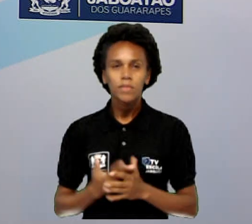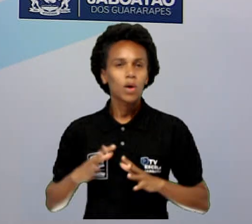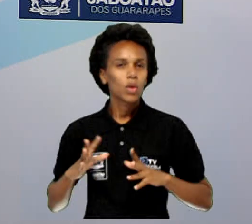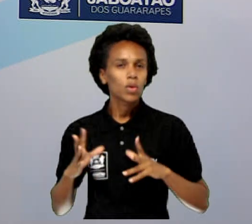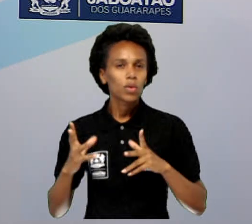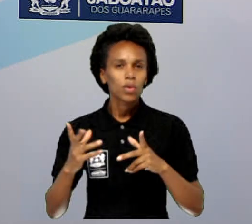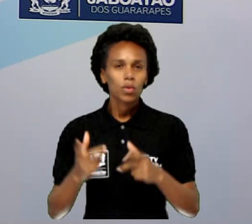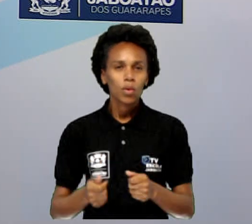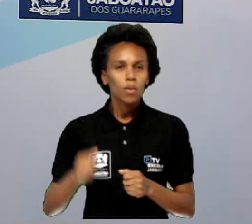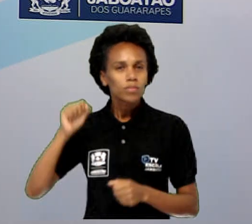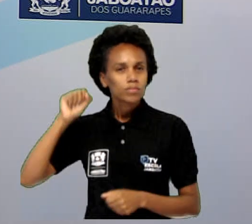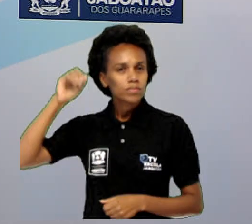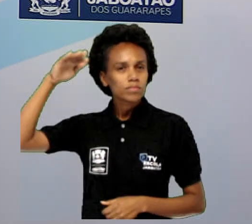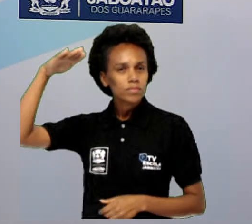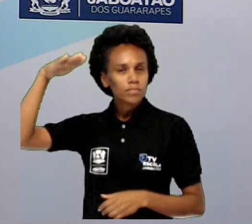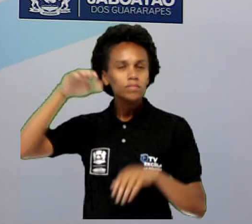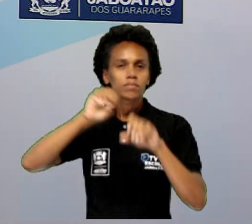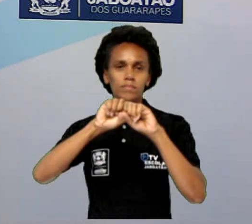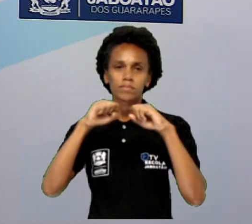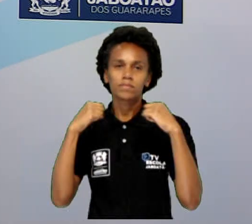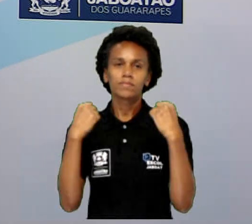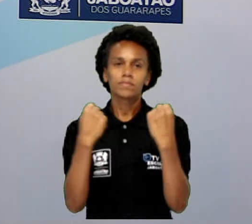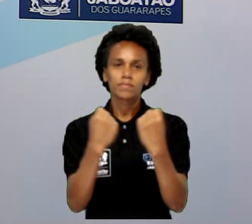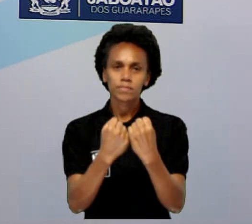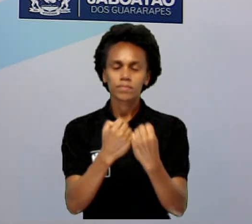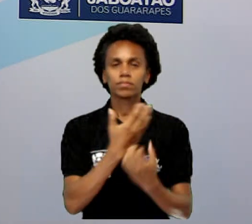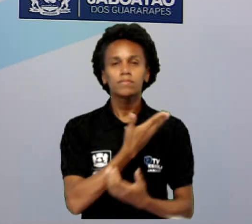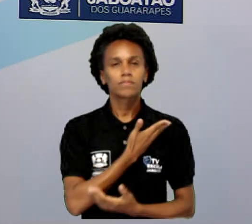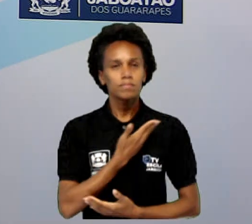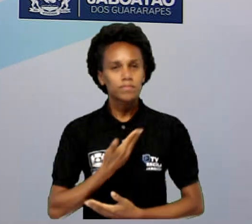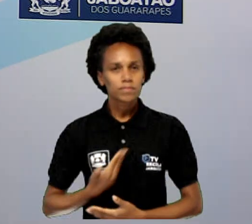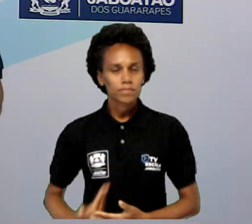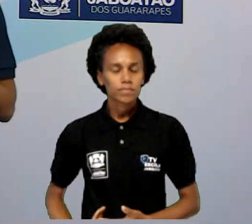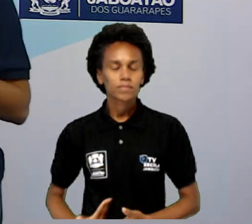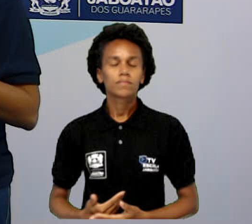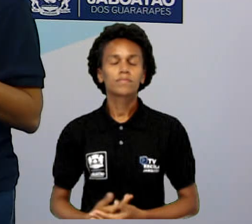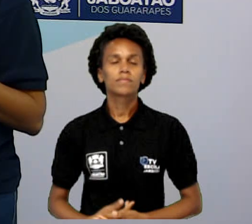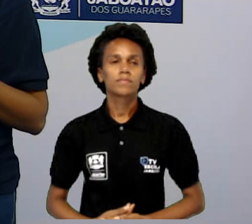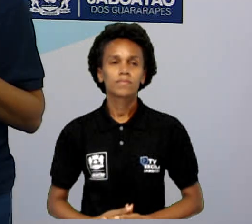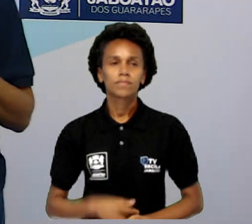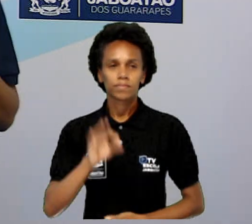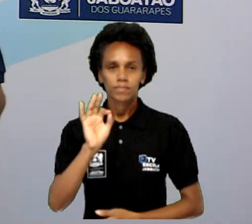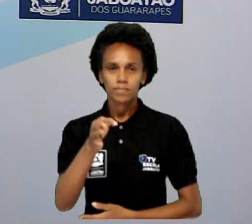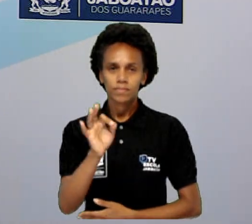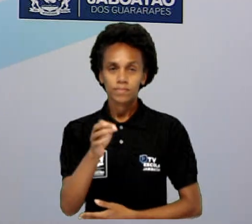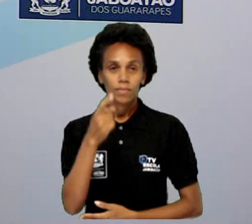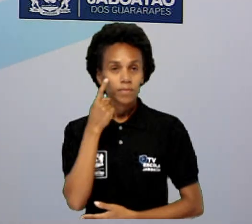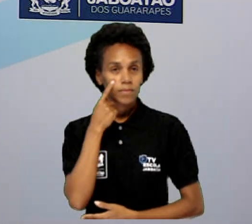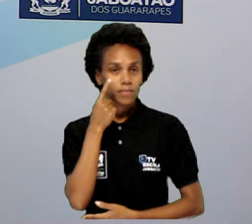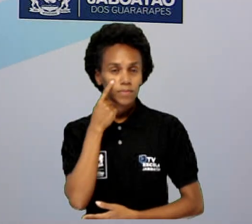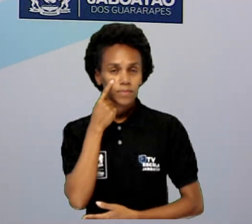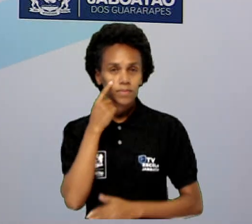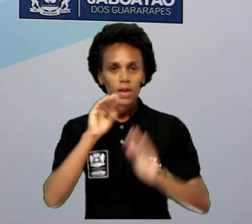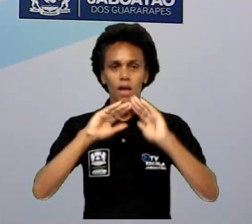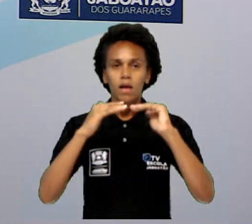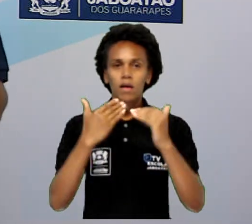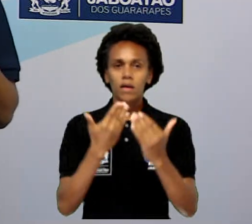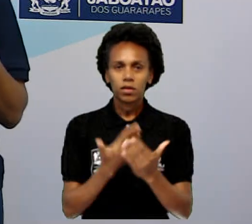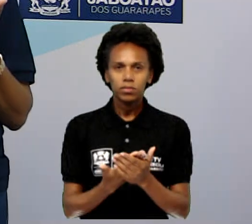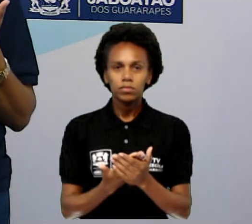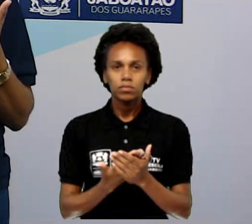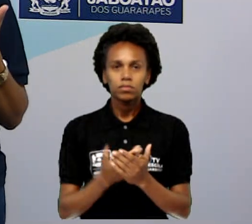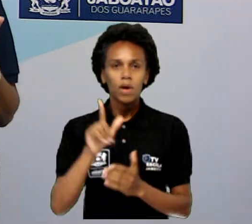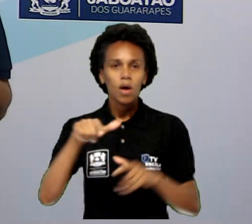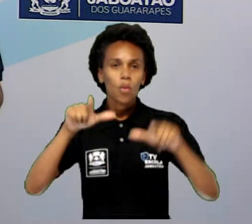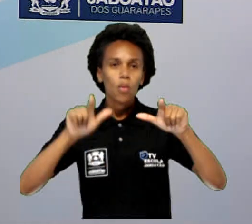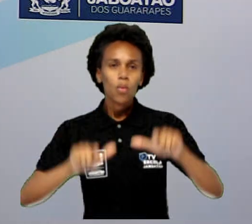da sociedade, os governantes, tá certo? Olha só, a escola é um lugar para